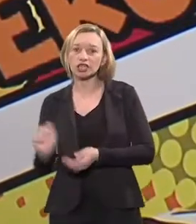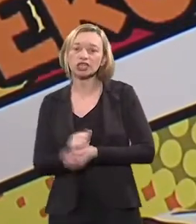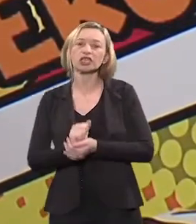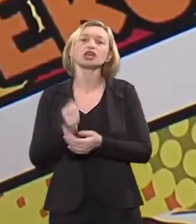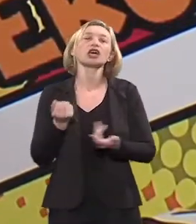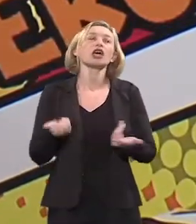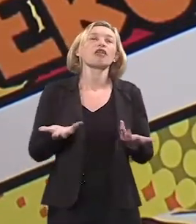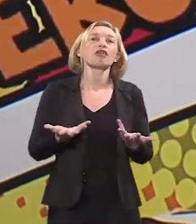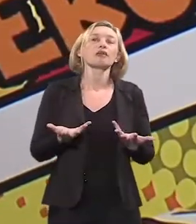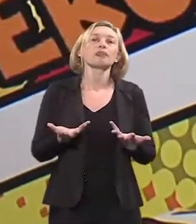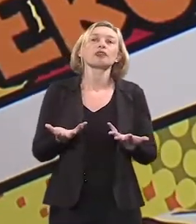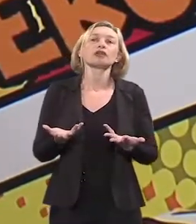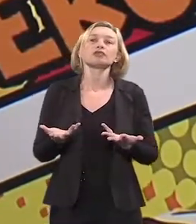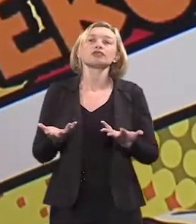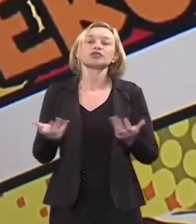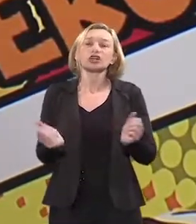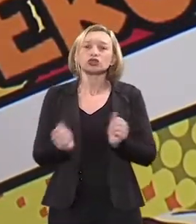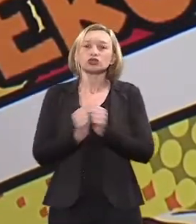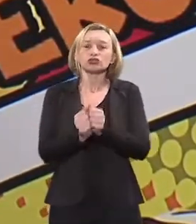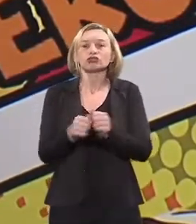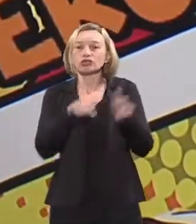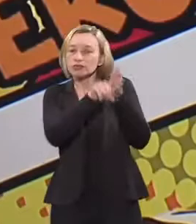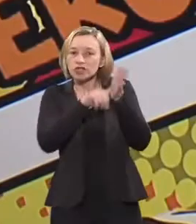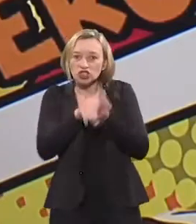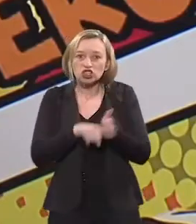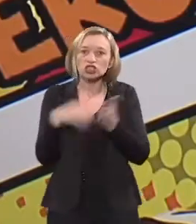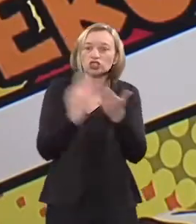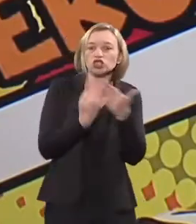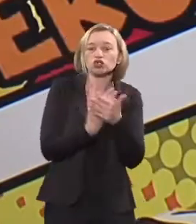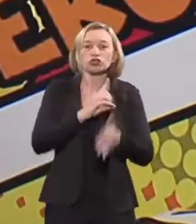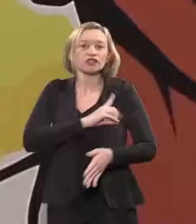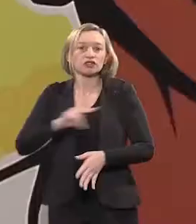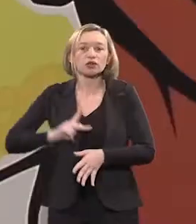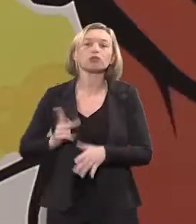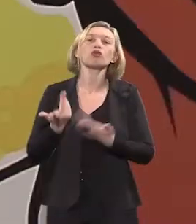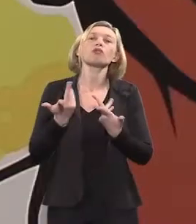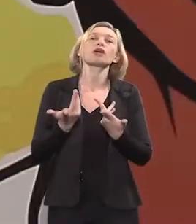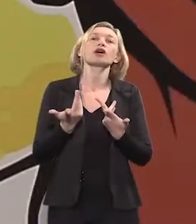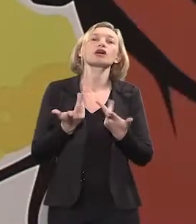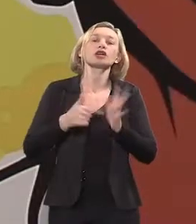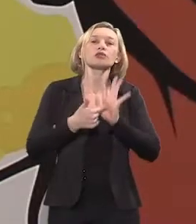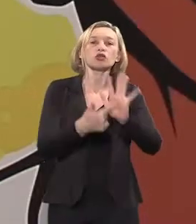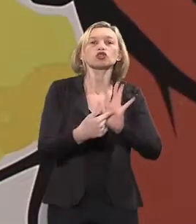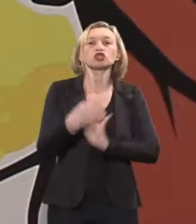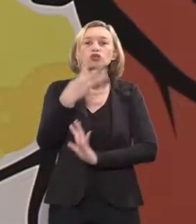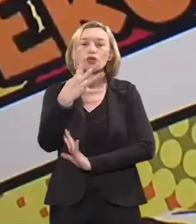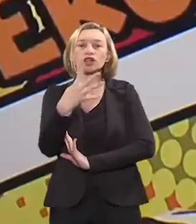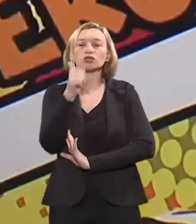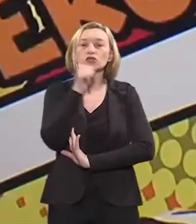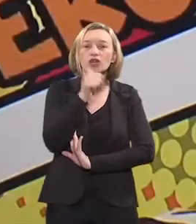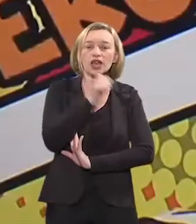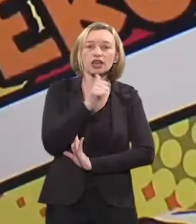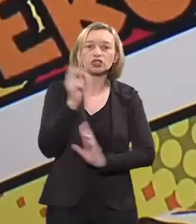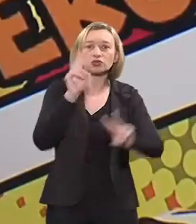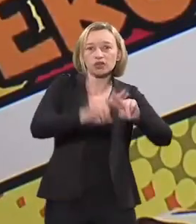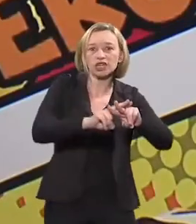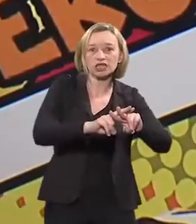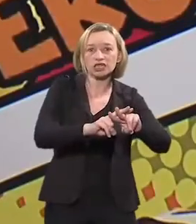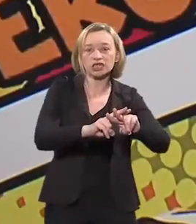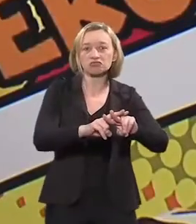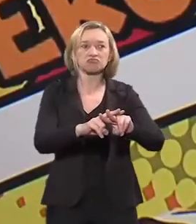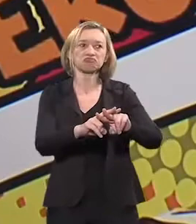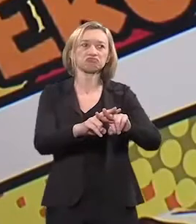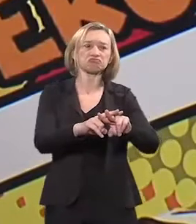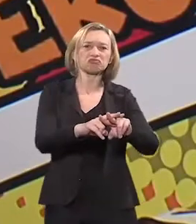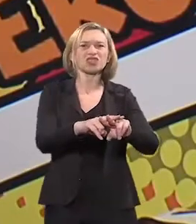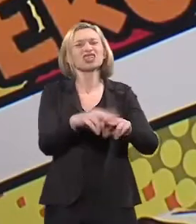Caroline, que ficou envolvida, né, nessa pesquisa, nesse estudo da Defensoria, que aponta aí que 1 em cada 4 mulheres